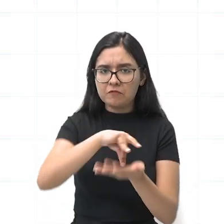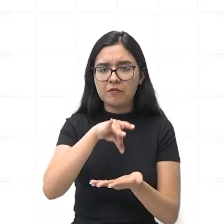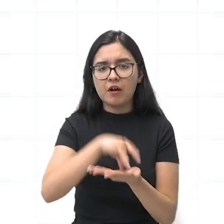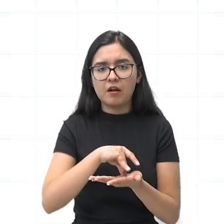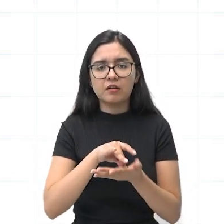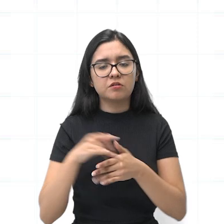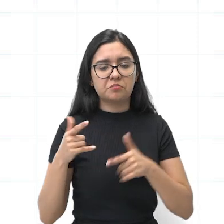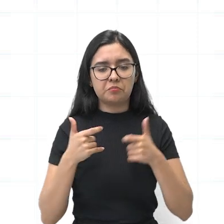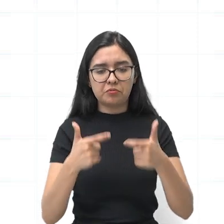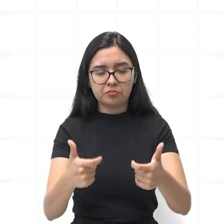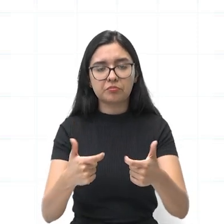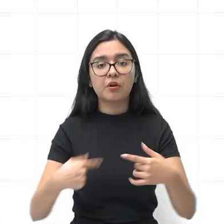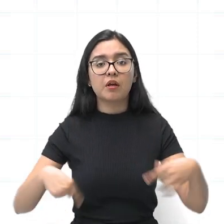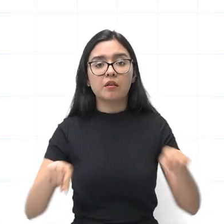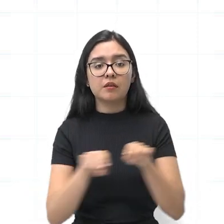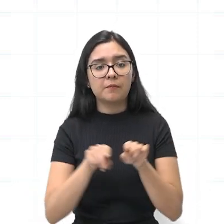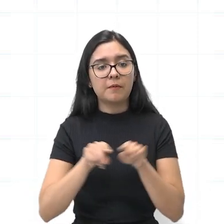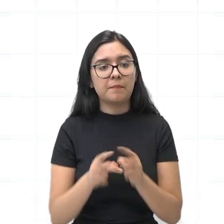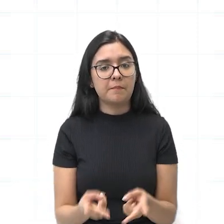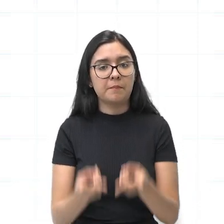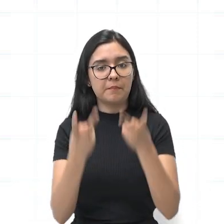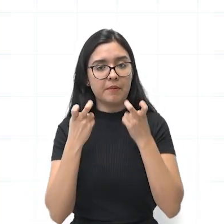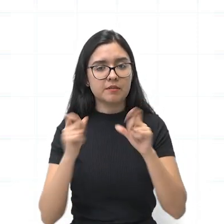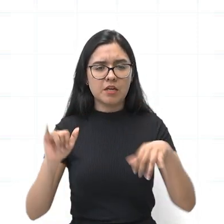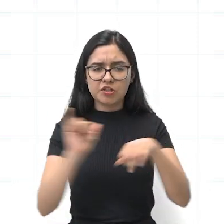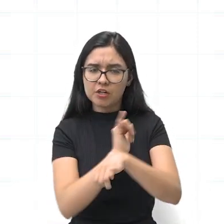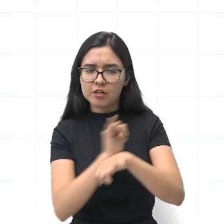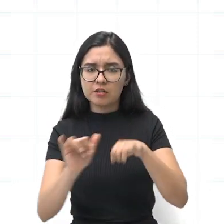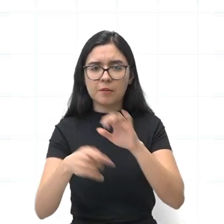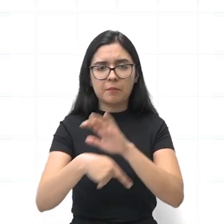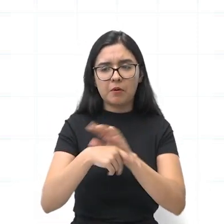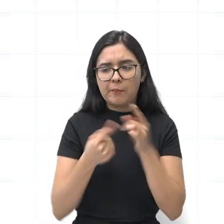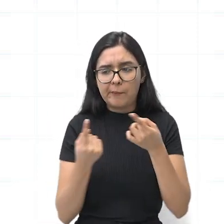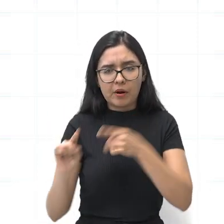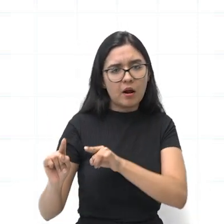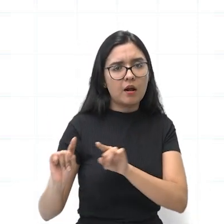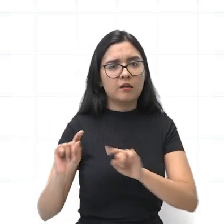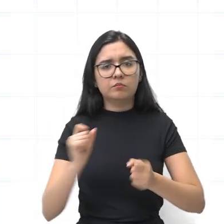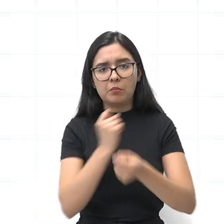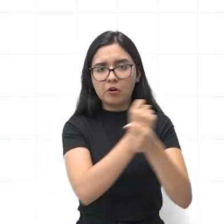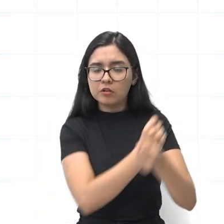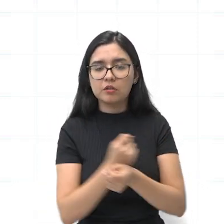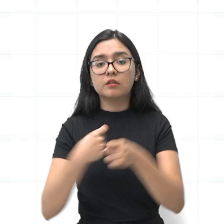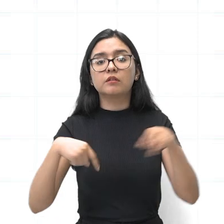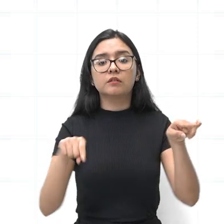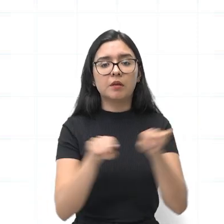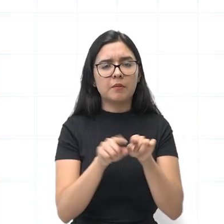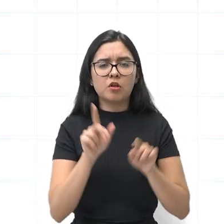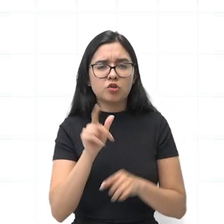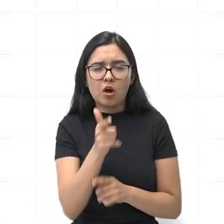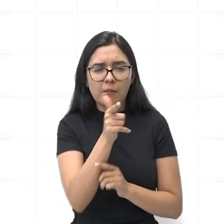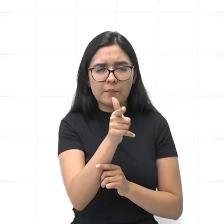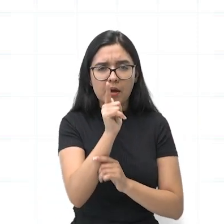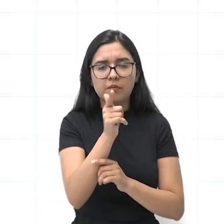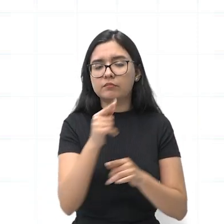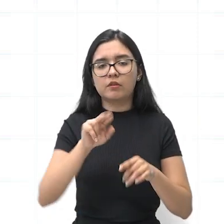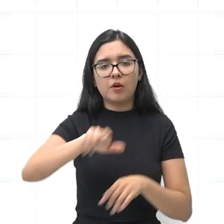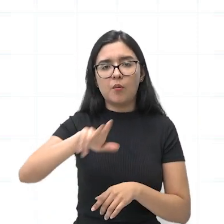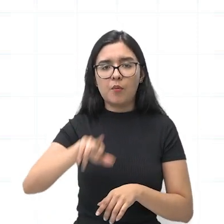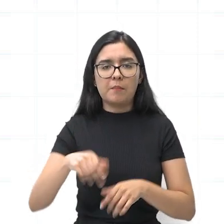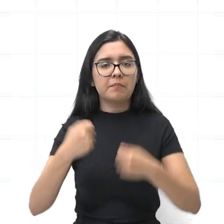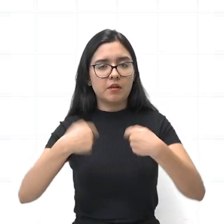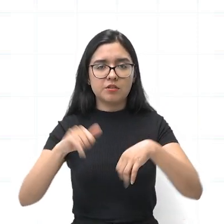reais. O mais legal é visualizar ali as táticas de combate, né, as estratégias, e não só mirar e sair